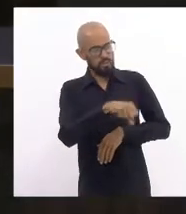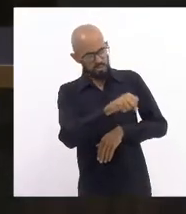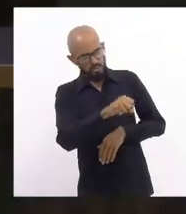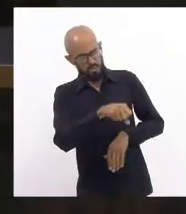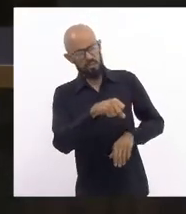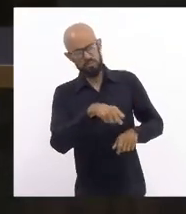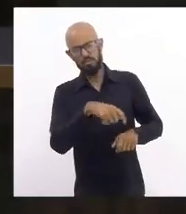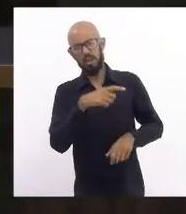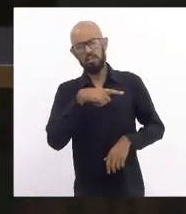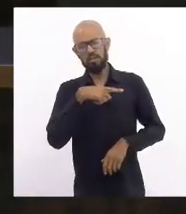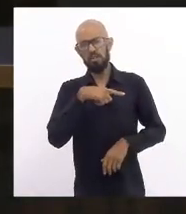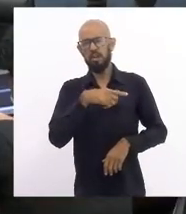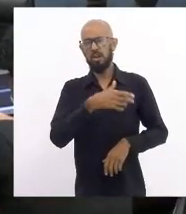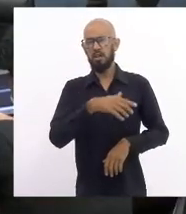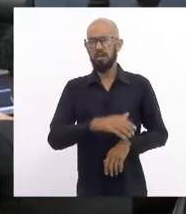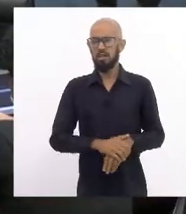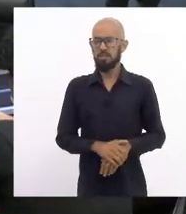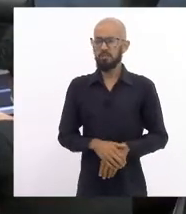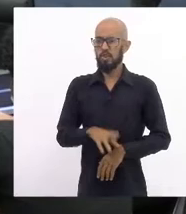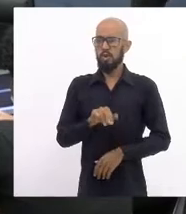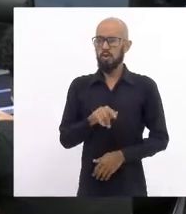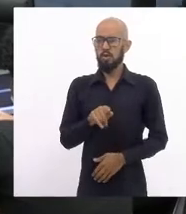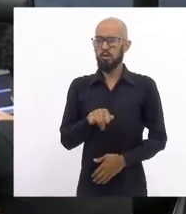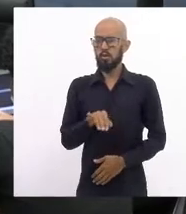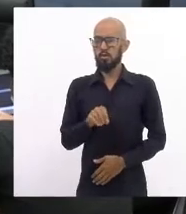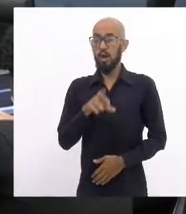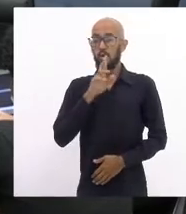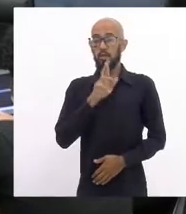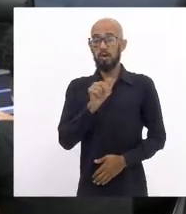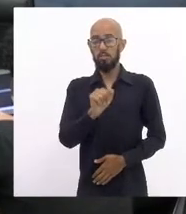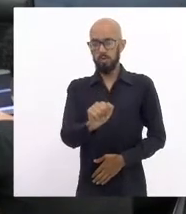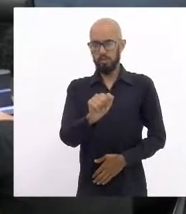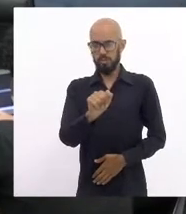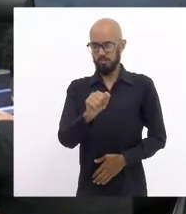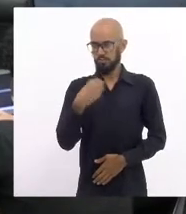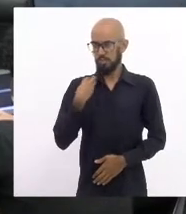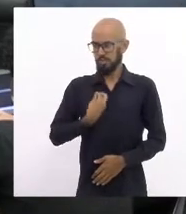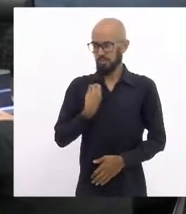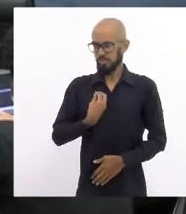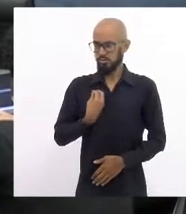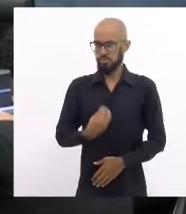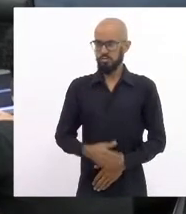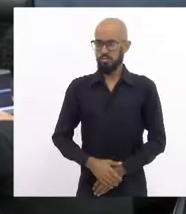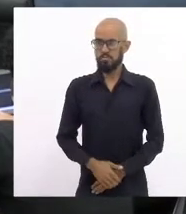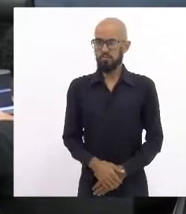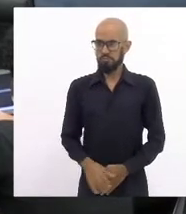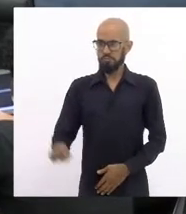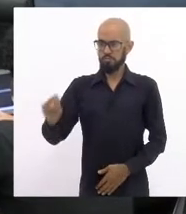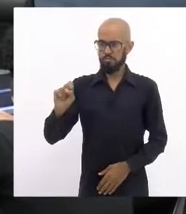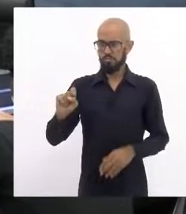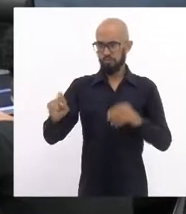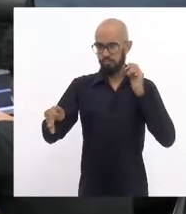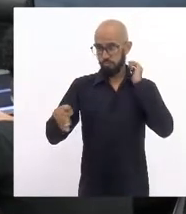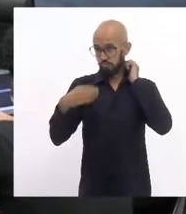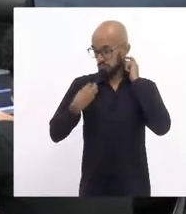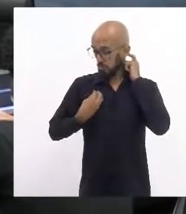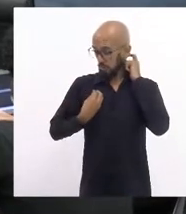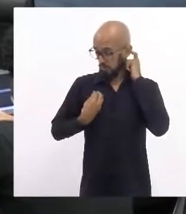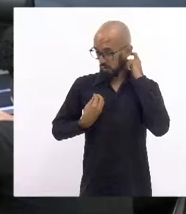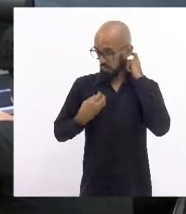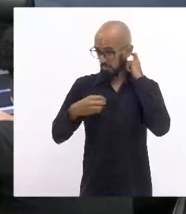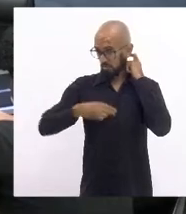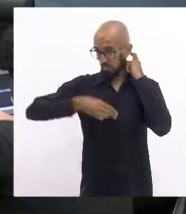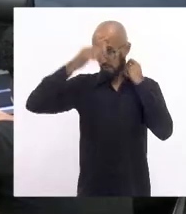registrada, deputada. Tá registrada. Presidente, Rodrigo Amorim, presente, por favor. Presidente. Rodrigo. Tá, deputado. Também está registrado.